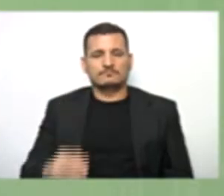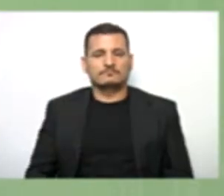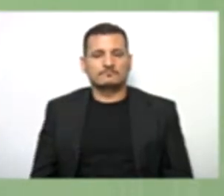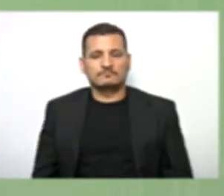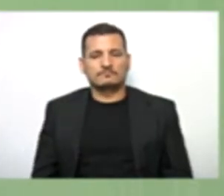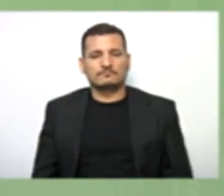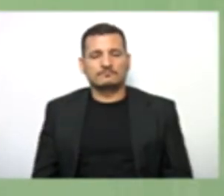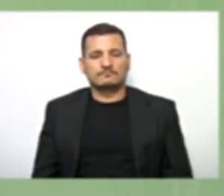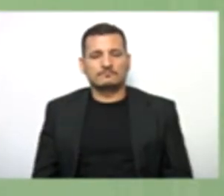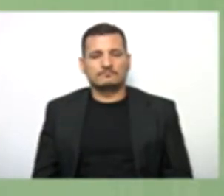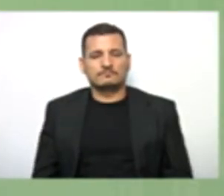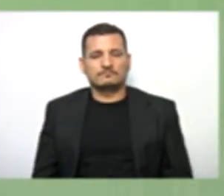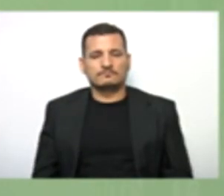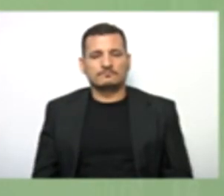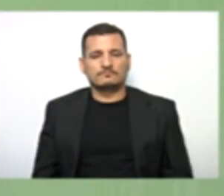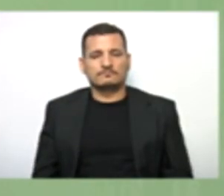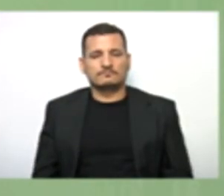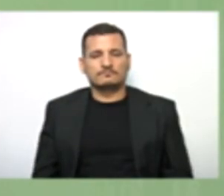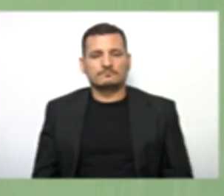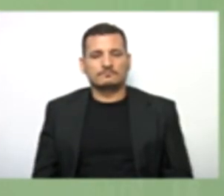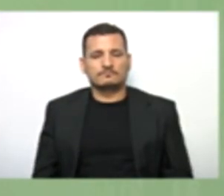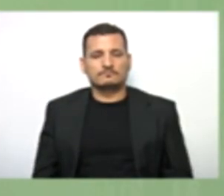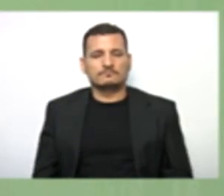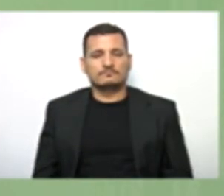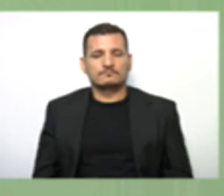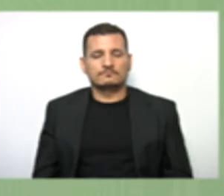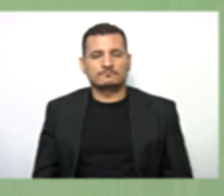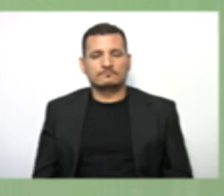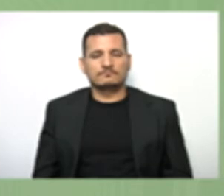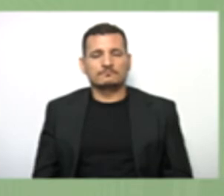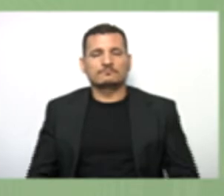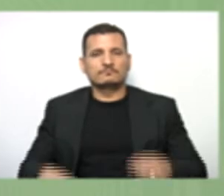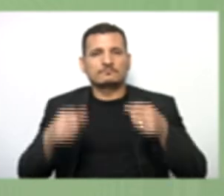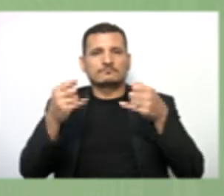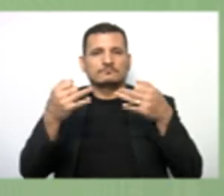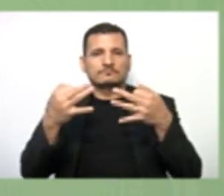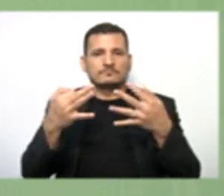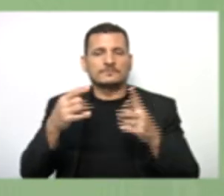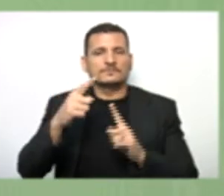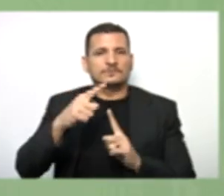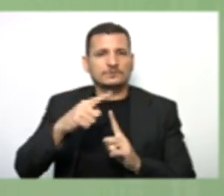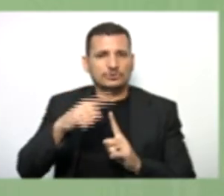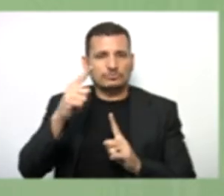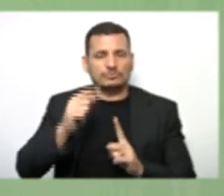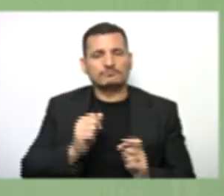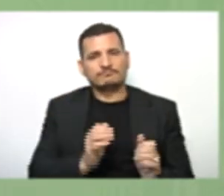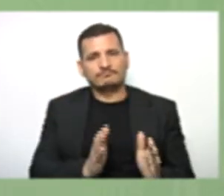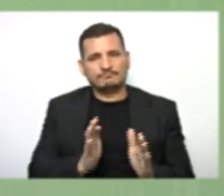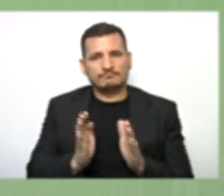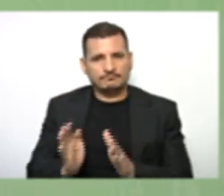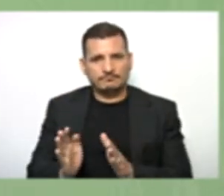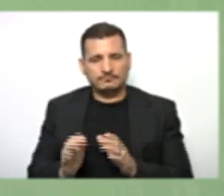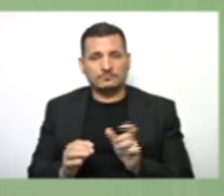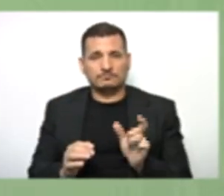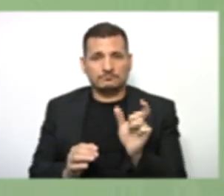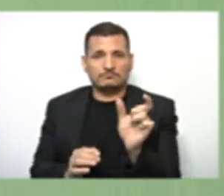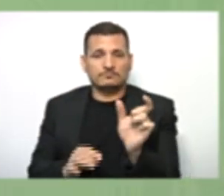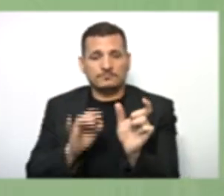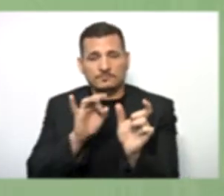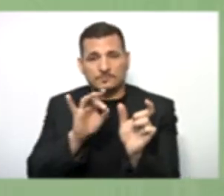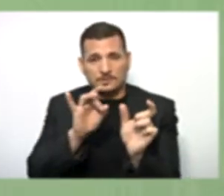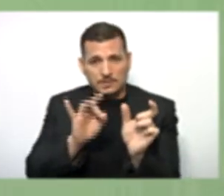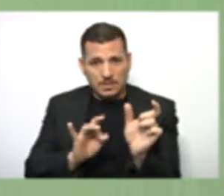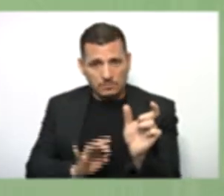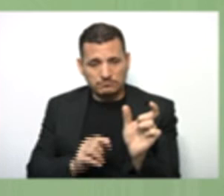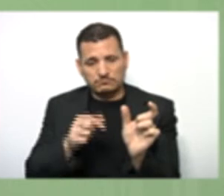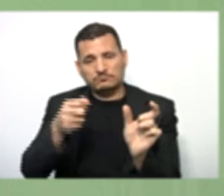bem. Questão 4. Explique os tipos de processo. Então, tem que citar cada um, né, professor? E